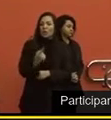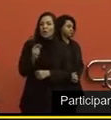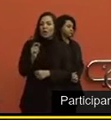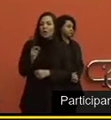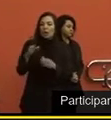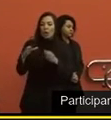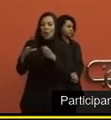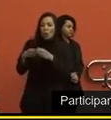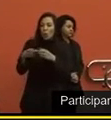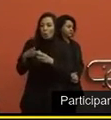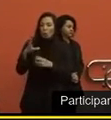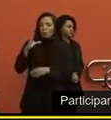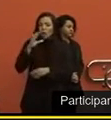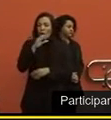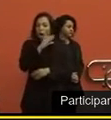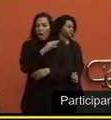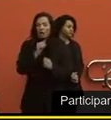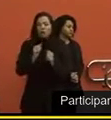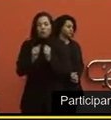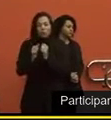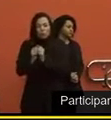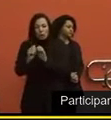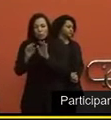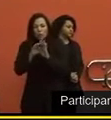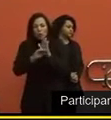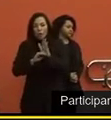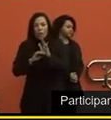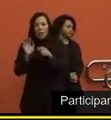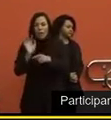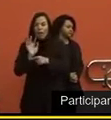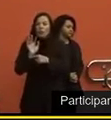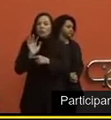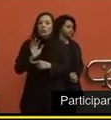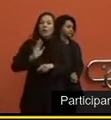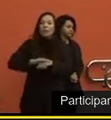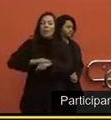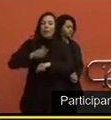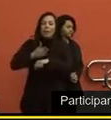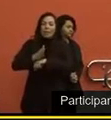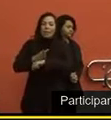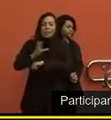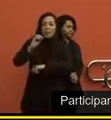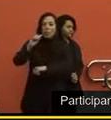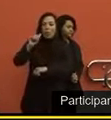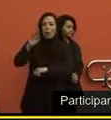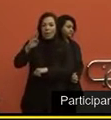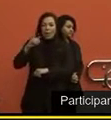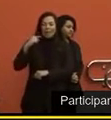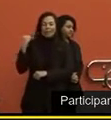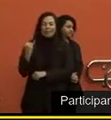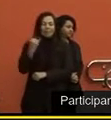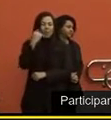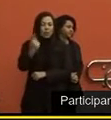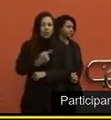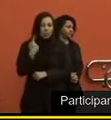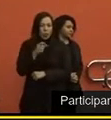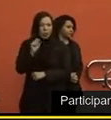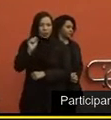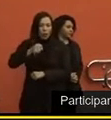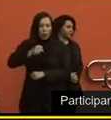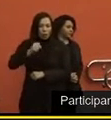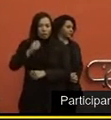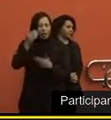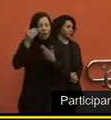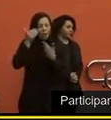da nossa comissão do concurso e da banca e contribuindo. A participação da OAB foi muito importante para nós.